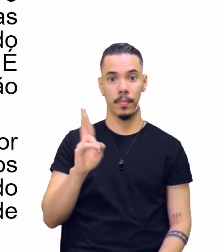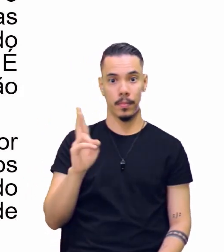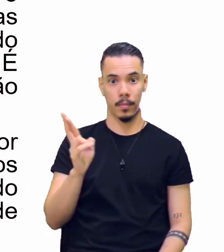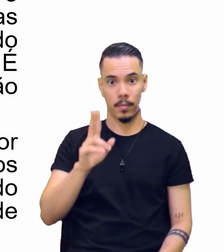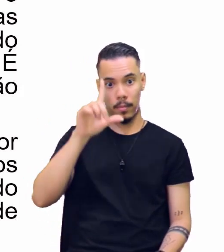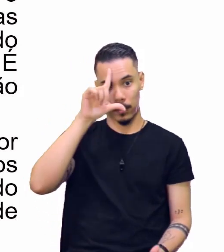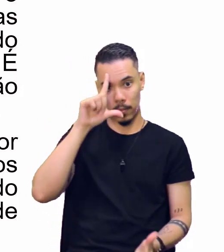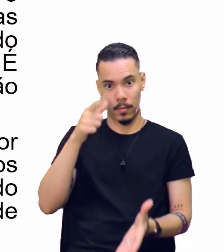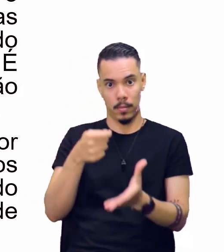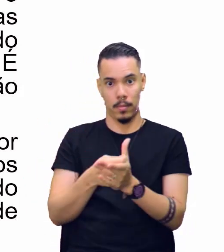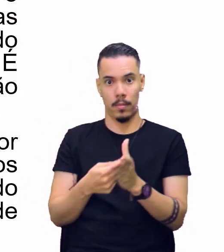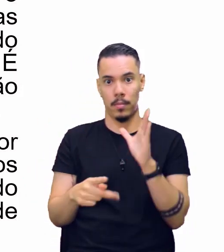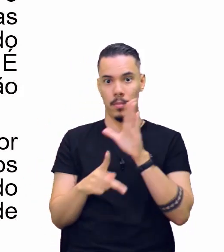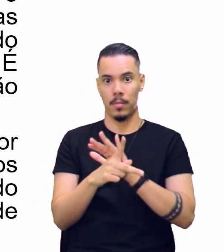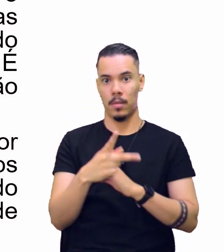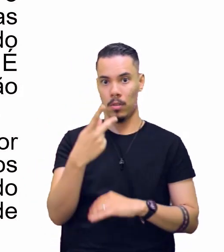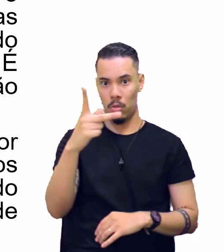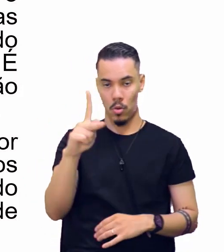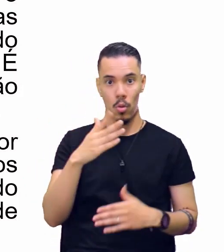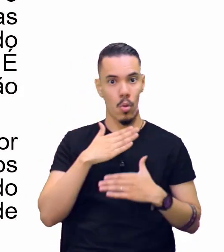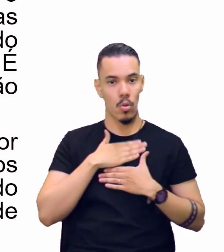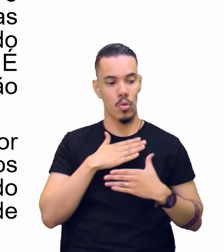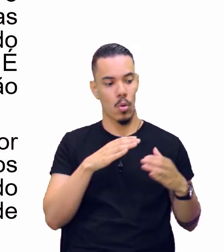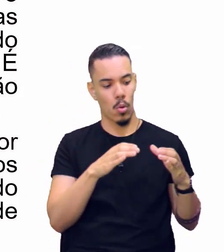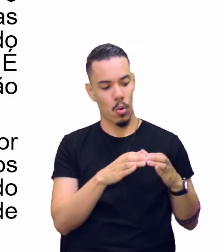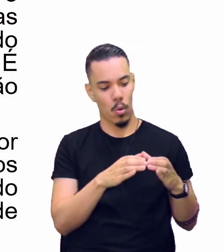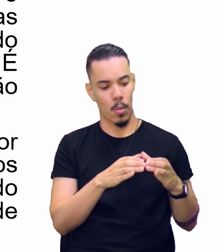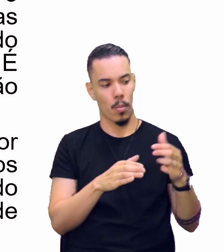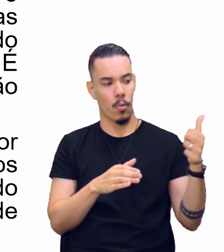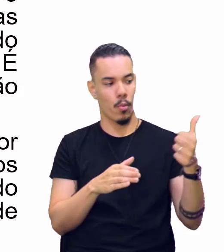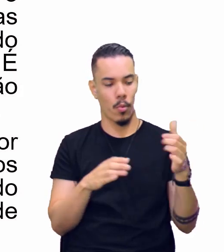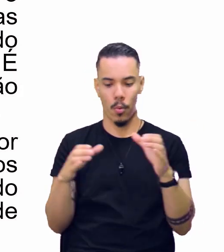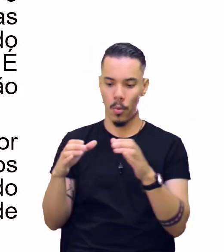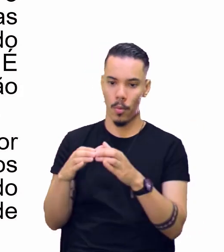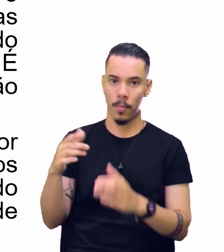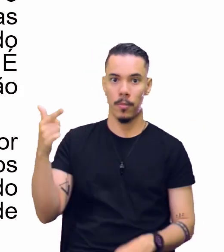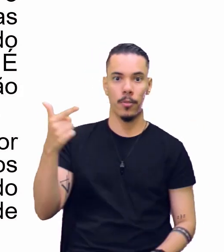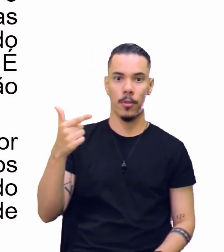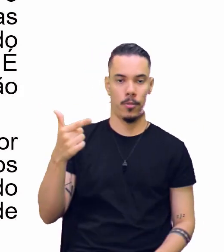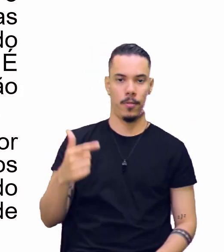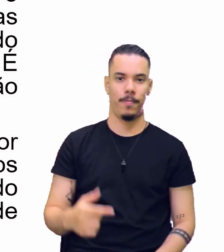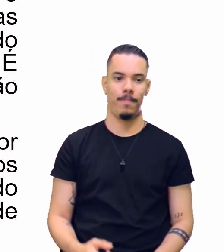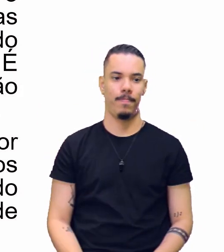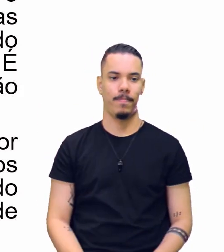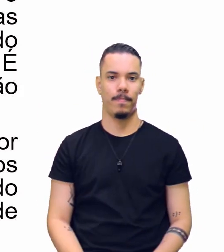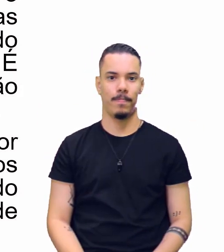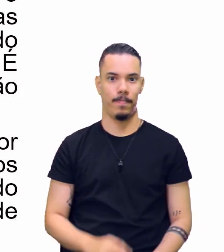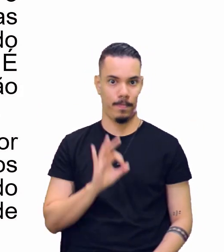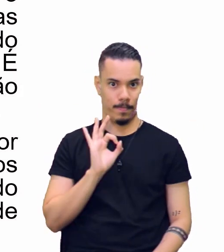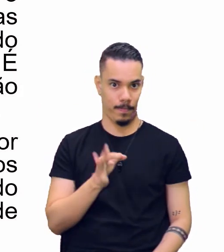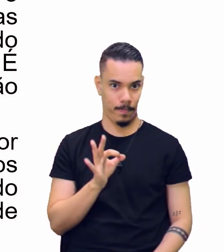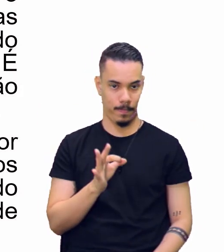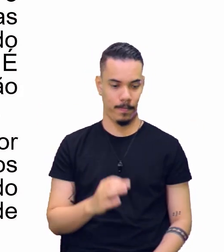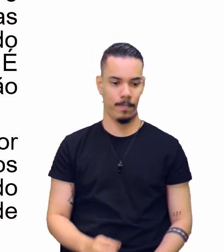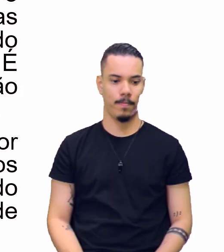é você, se gostou do grupo 1 ou do grupo 2, assim por diante, tá